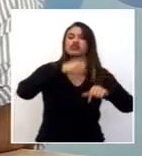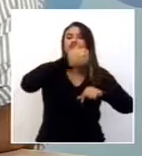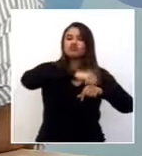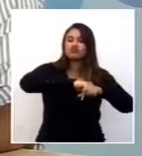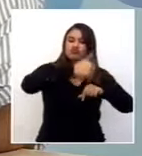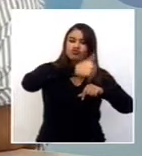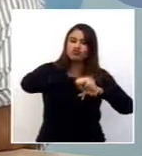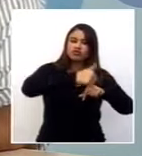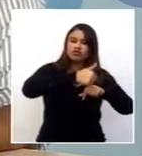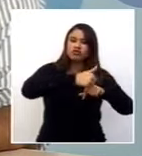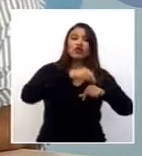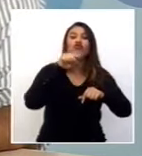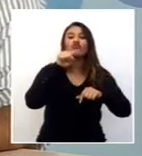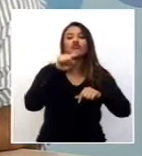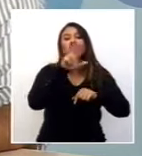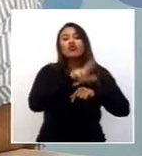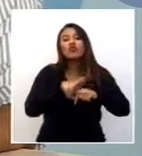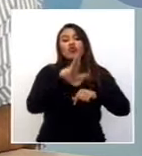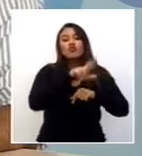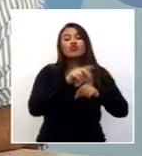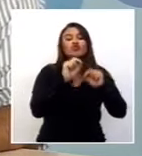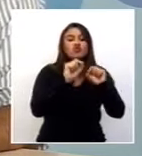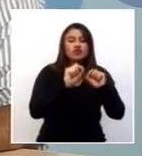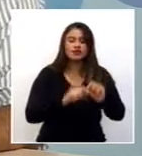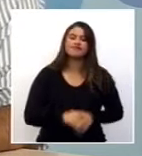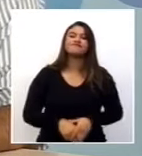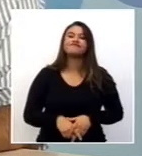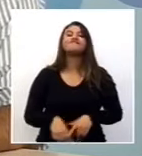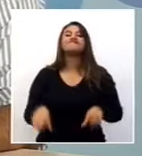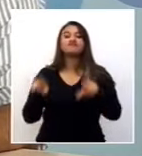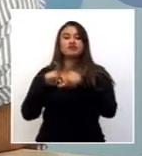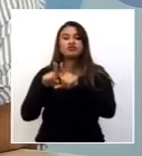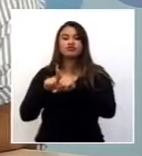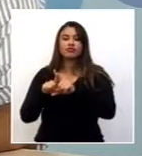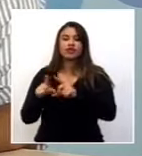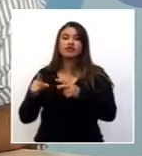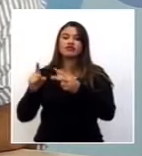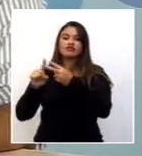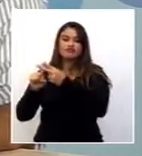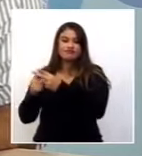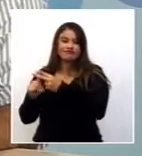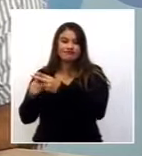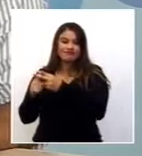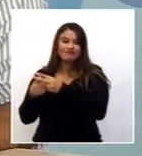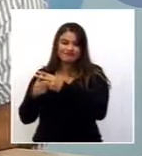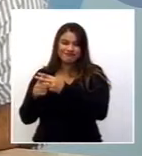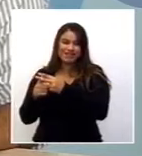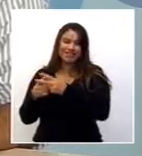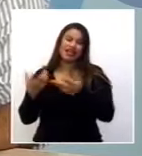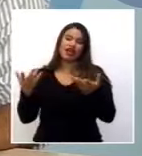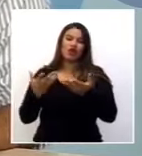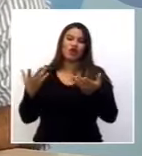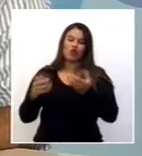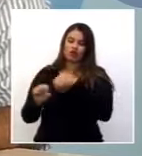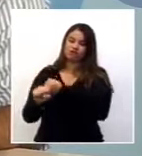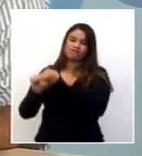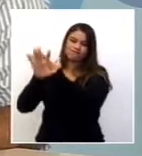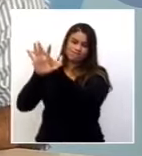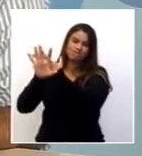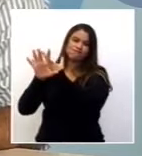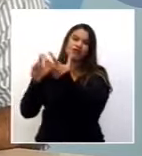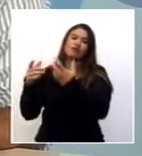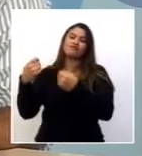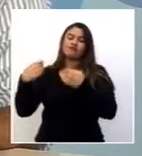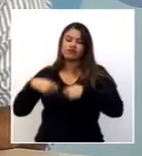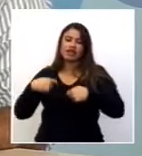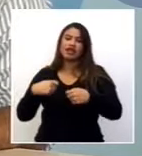está utilizando, né? E a ferramenta. Agora, no ensino remoto, a gente tem essas ferramentas, que é o